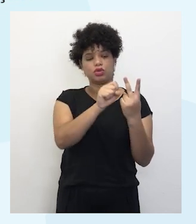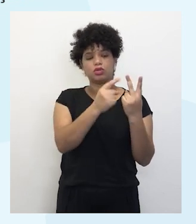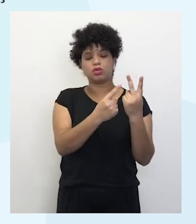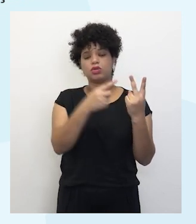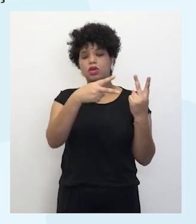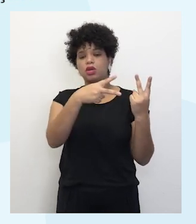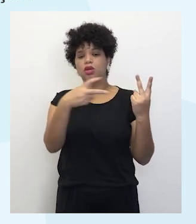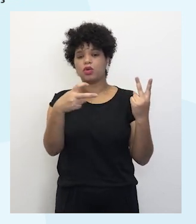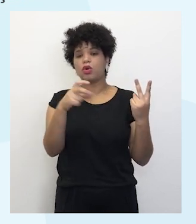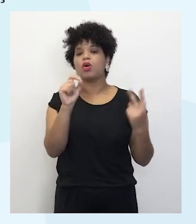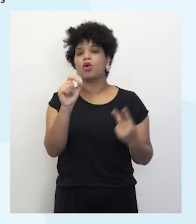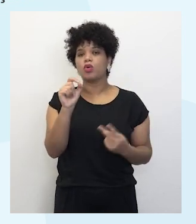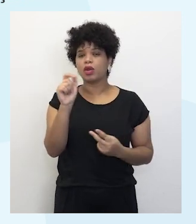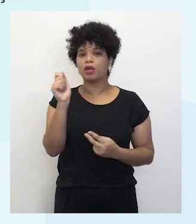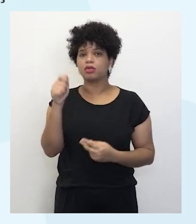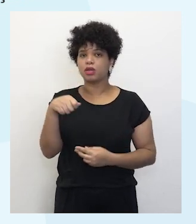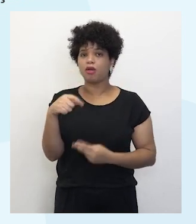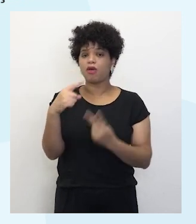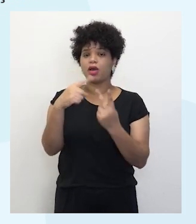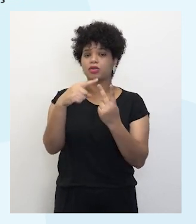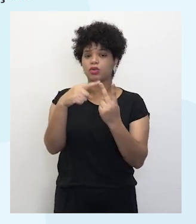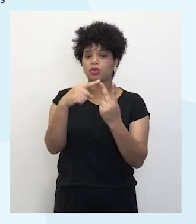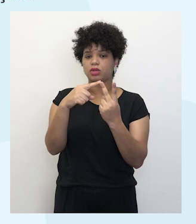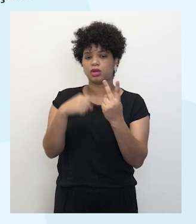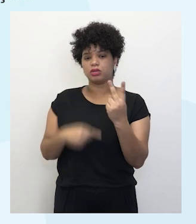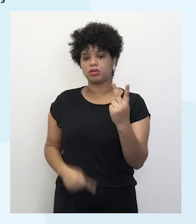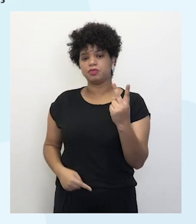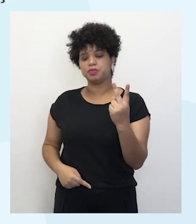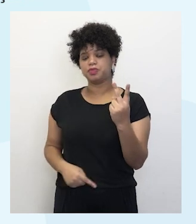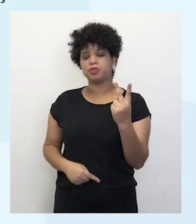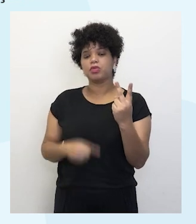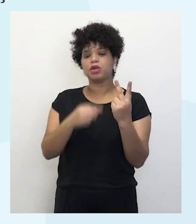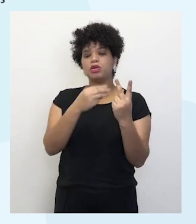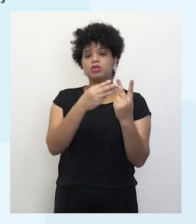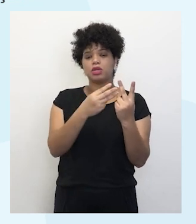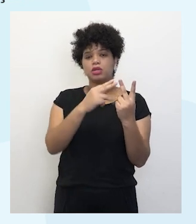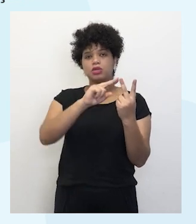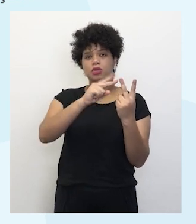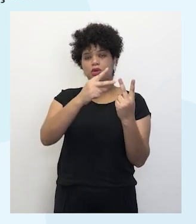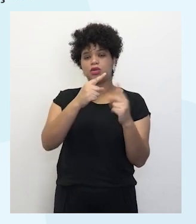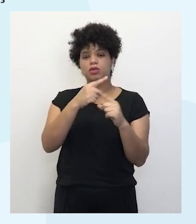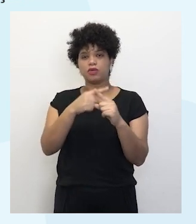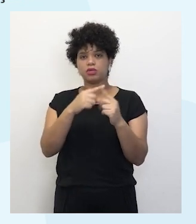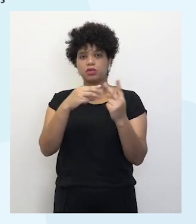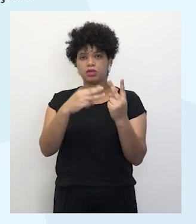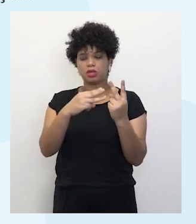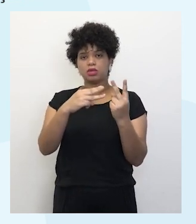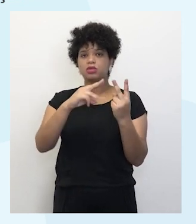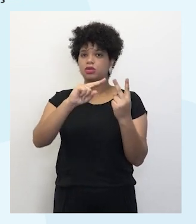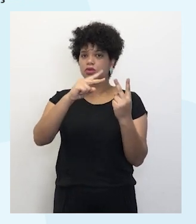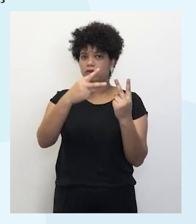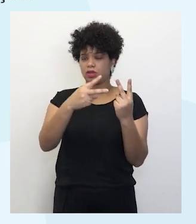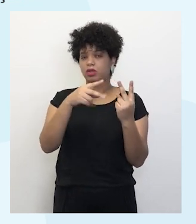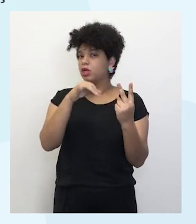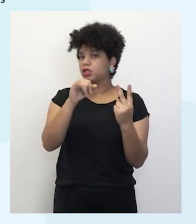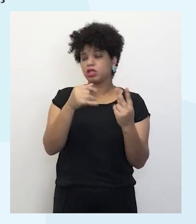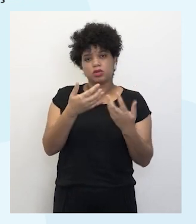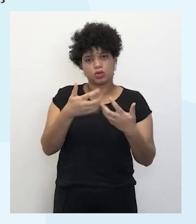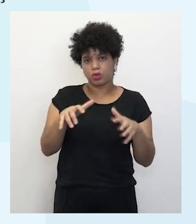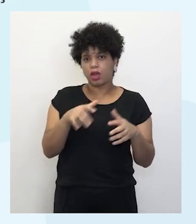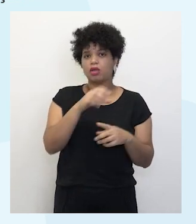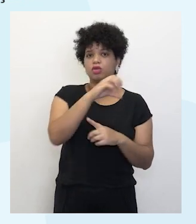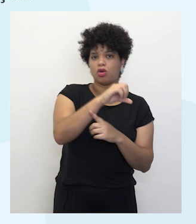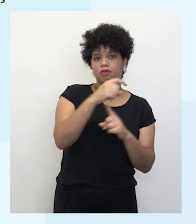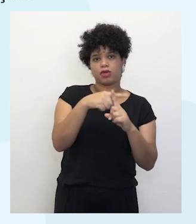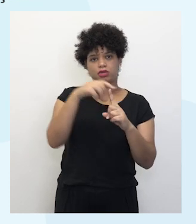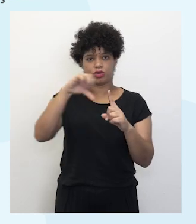mesma coisa que você fazer a raiz quadrada, eu coloquei no cantinho, ó, de 3 ao quadrado vezes 3 ao quadrado, se você não quiser fazer 9 vezes